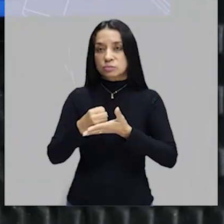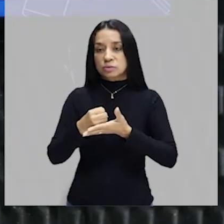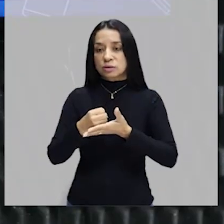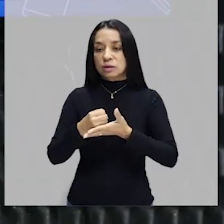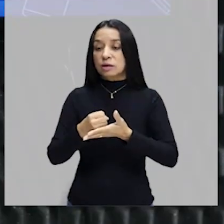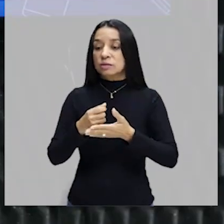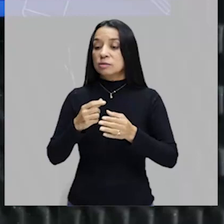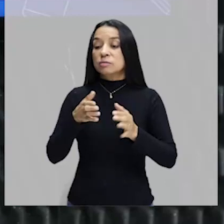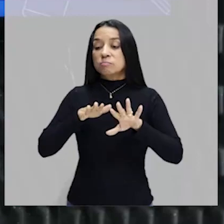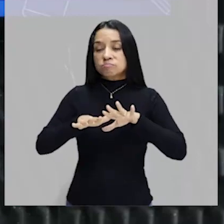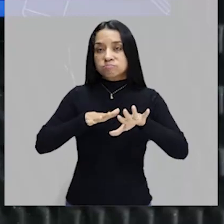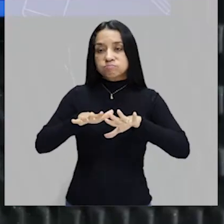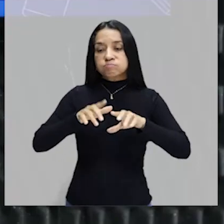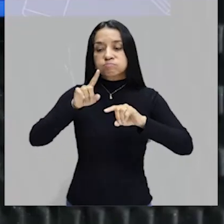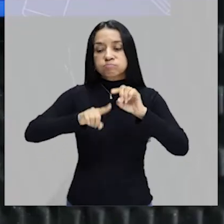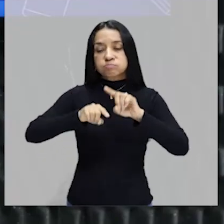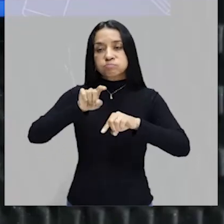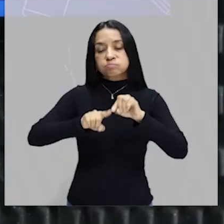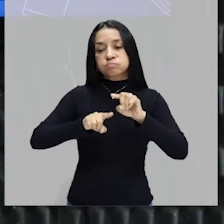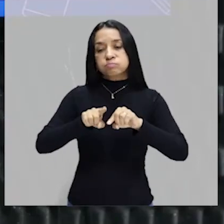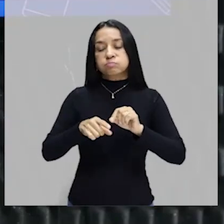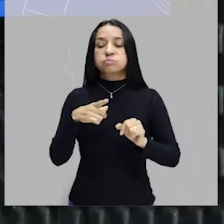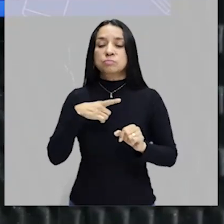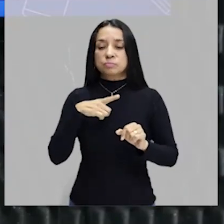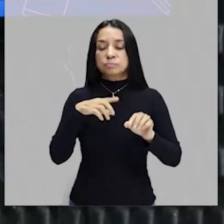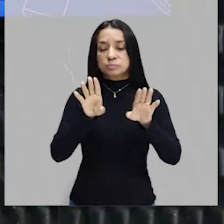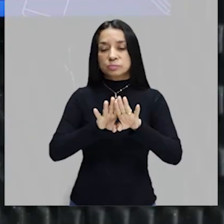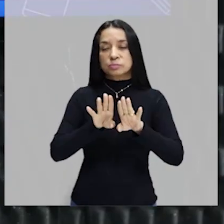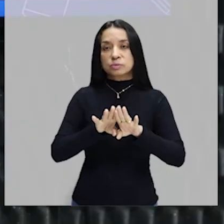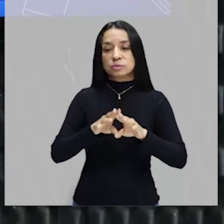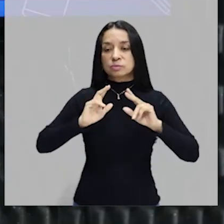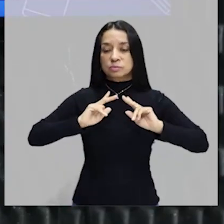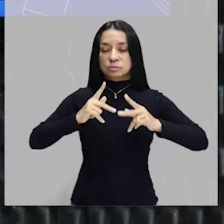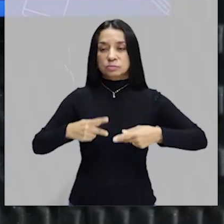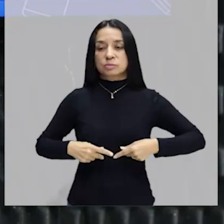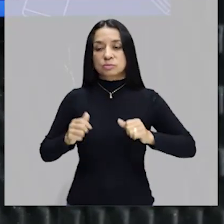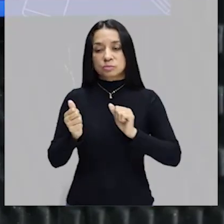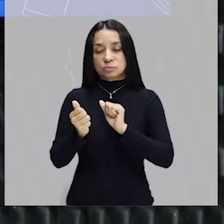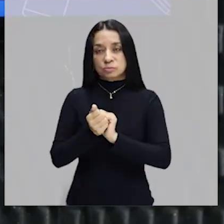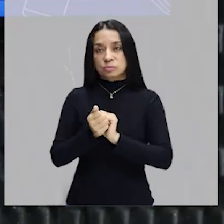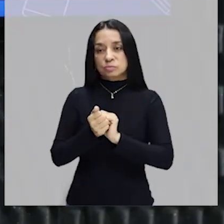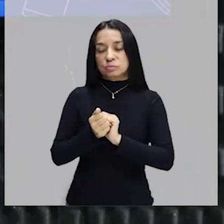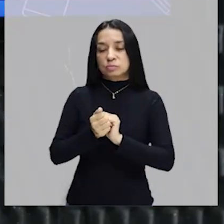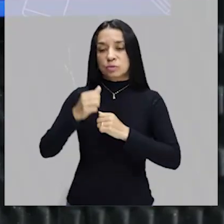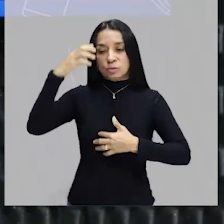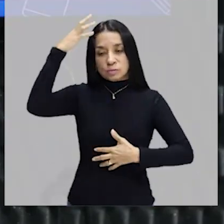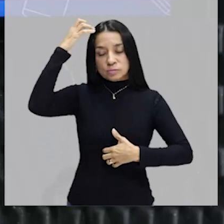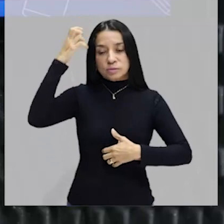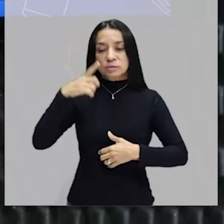objetos, tá? Além também de que os seres humanos, juntamente com os macacos,